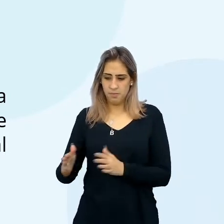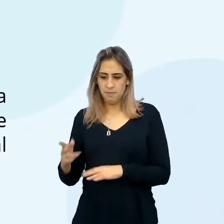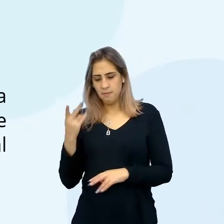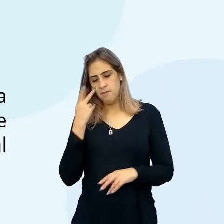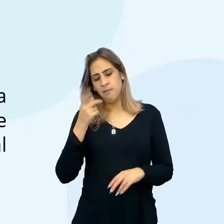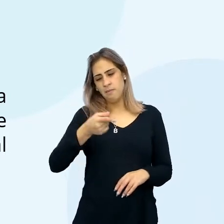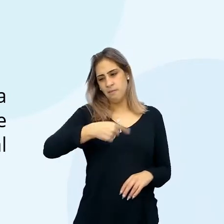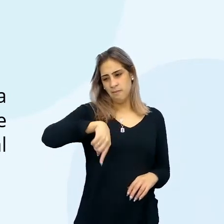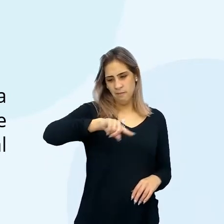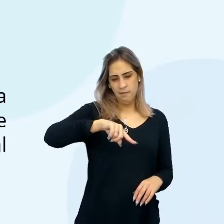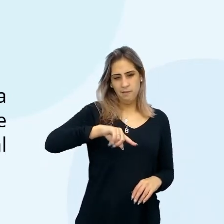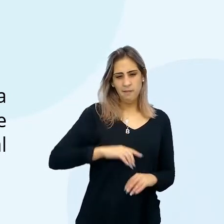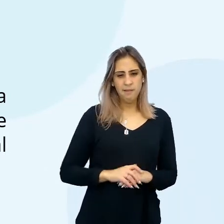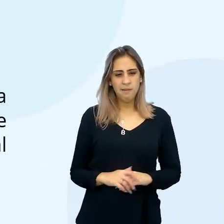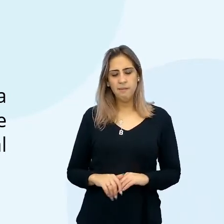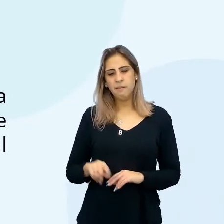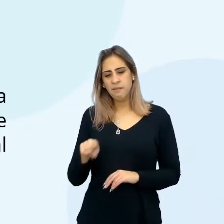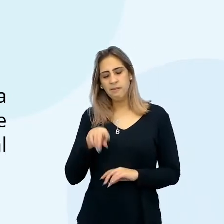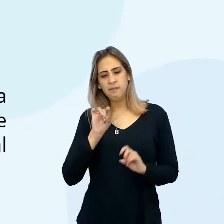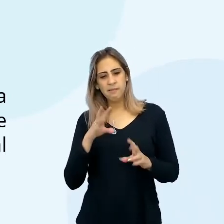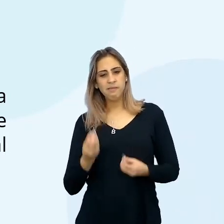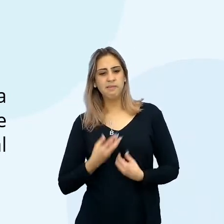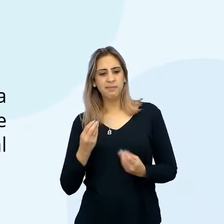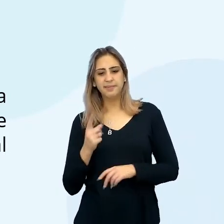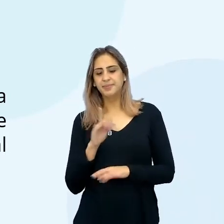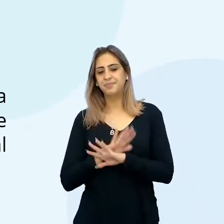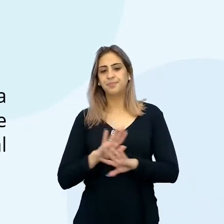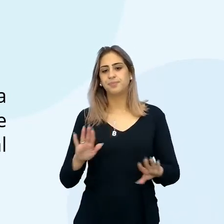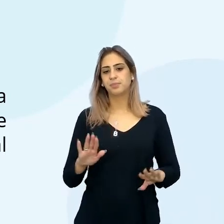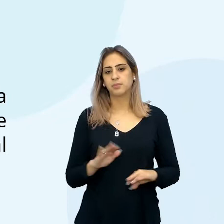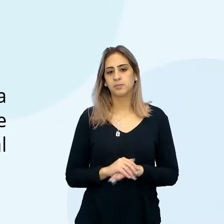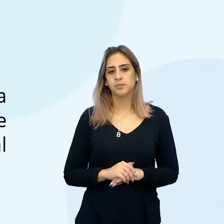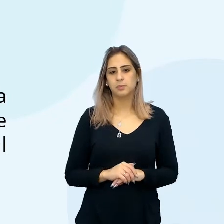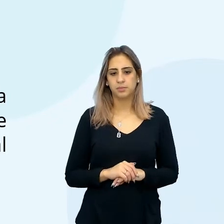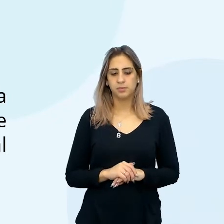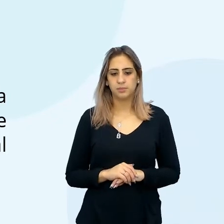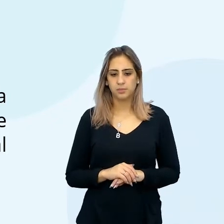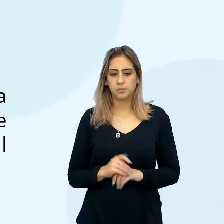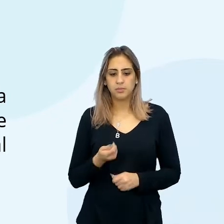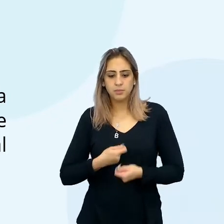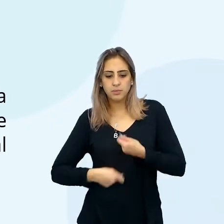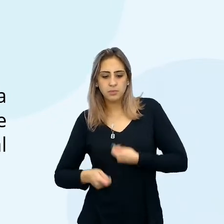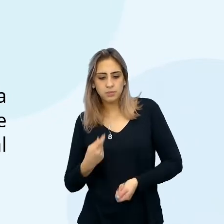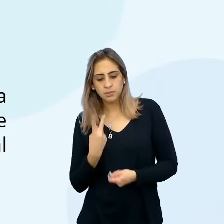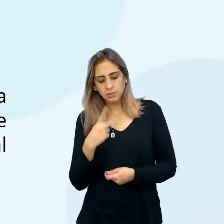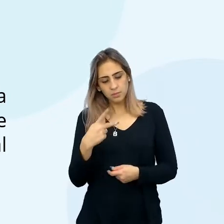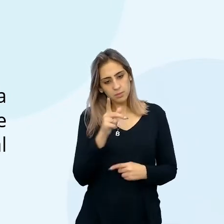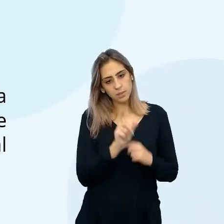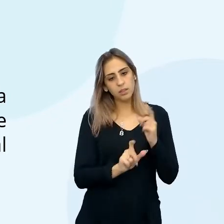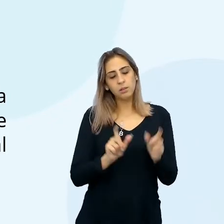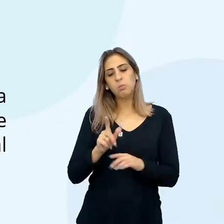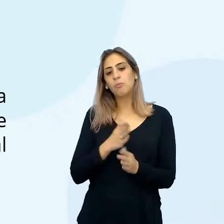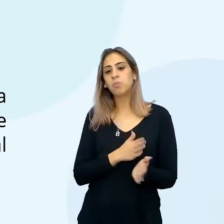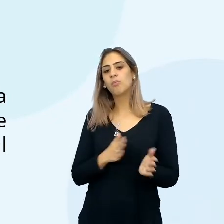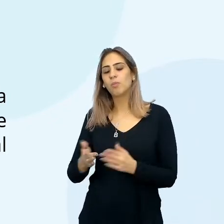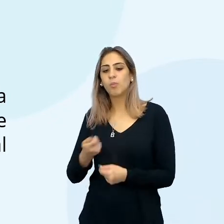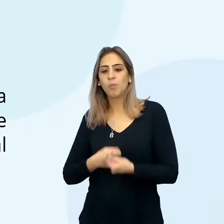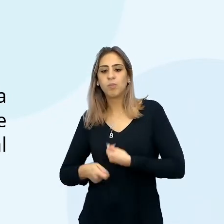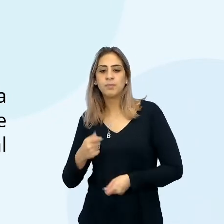pelos indivíduos, só que esses dados não estão mais no controle desses indivíduos. Eles passam